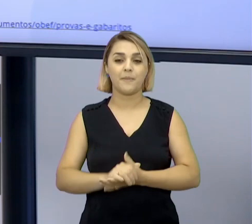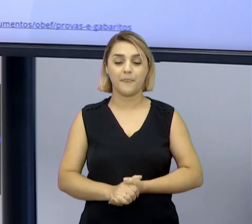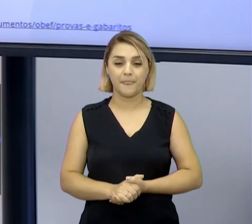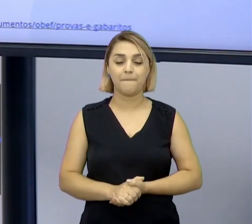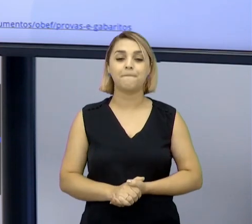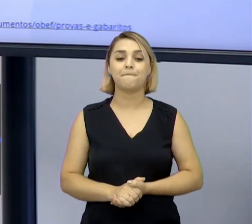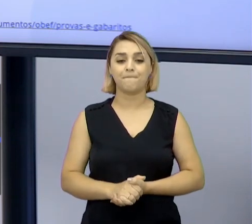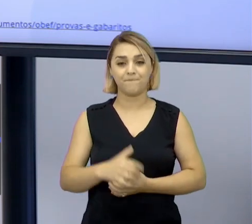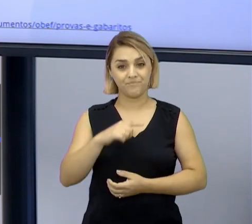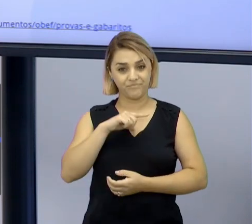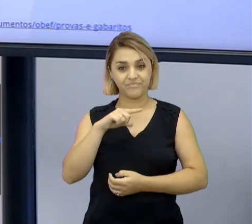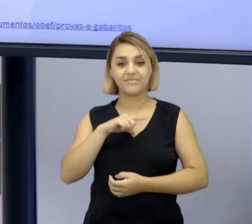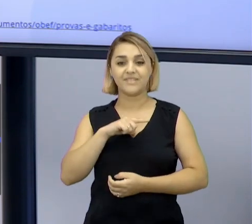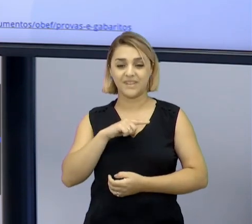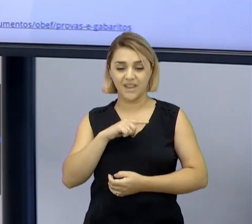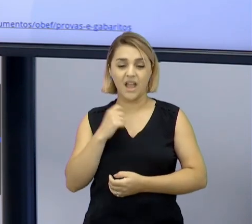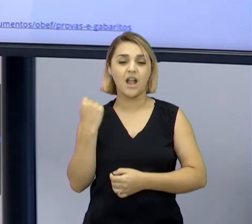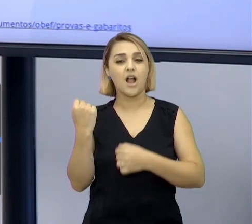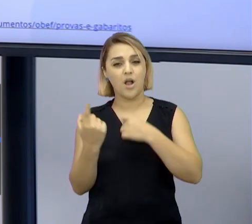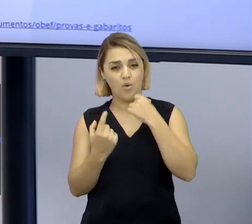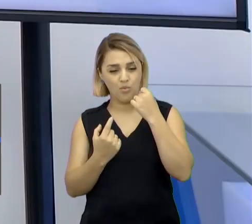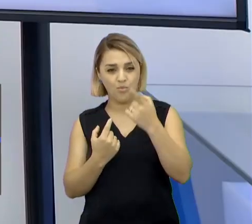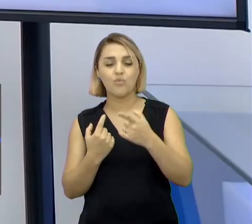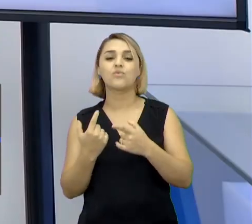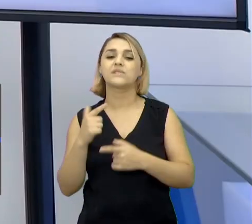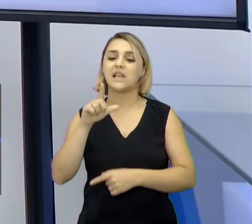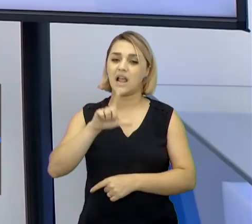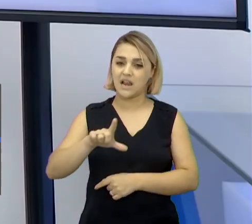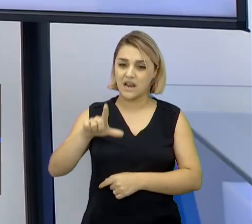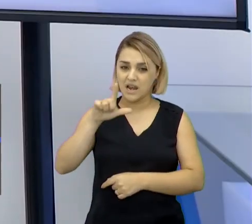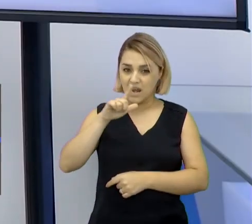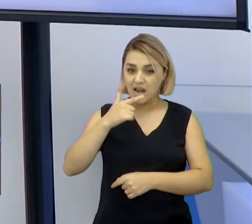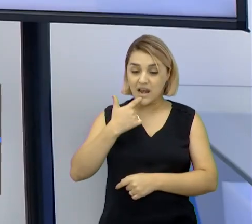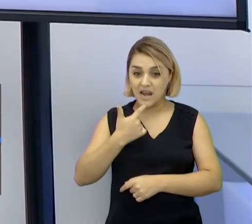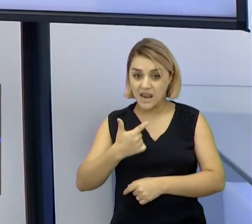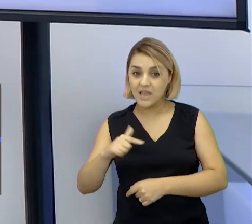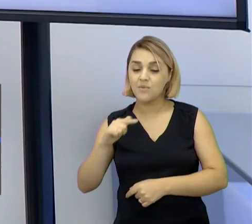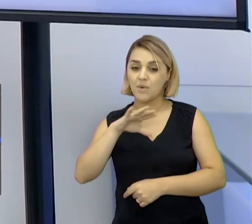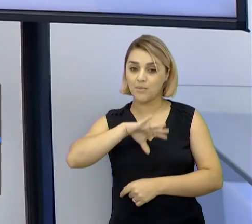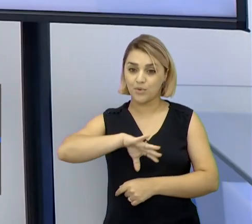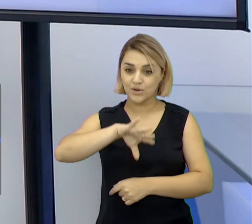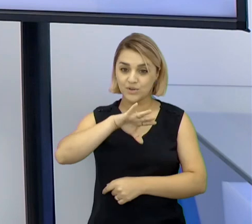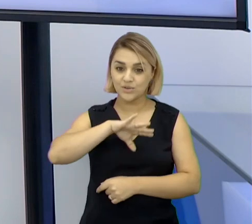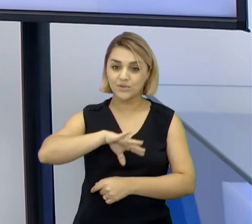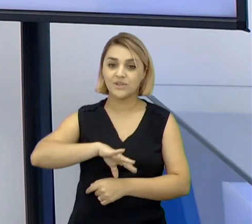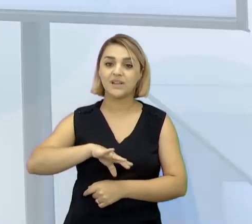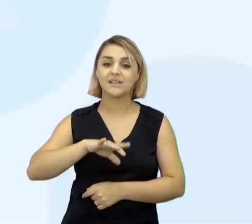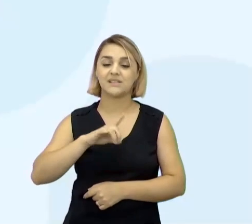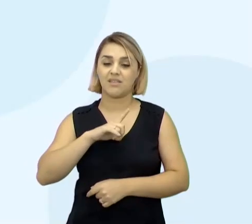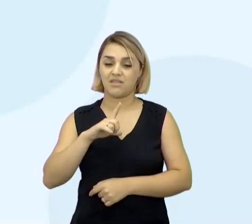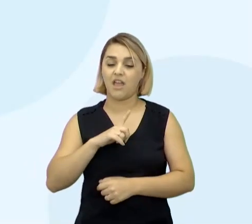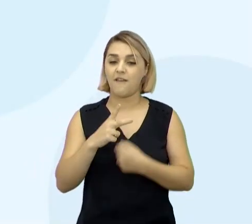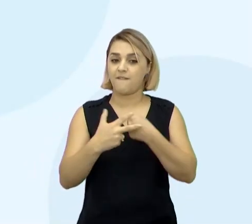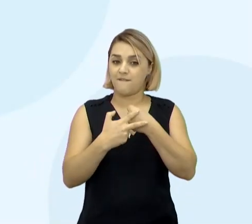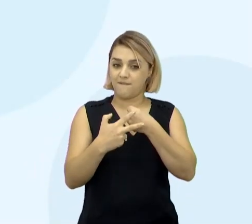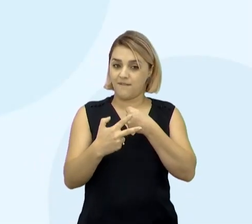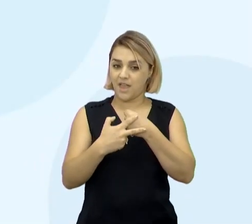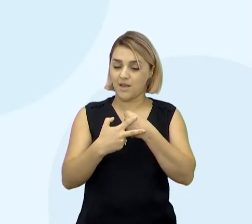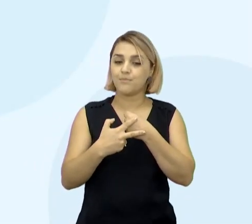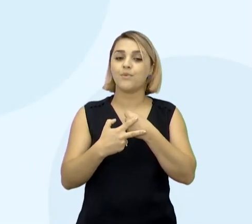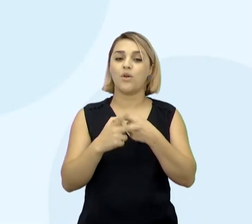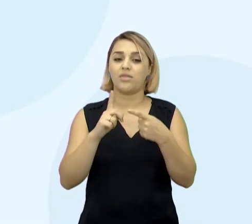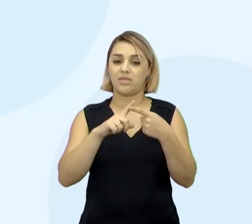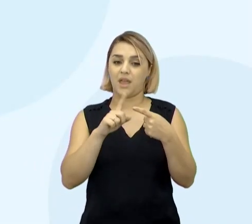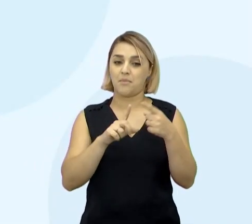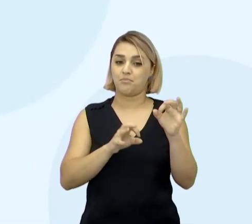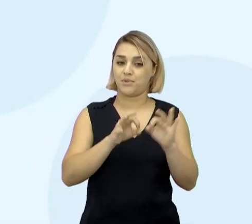ajudar, a língua portuguesa ajuda muito a gente. Então, a gente tem o planejar, o registrar, o agrupar